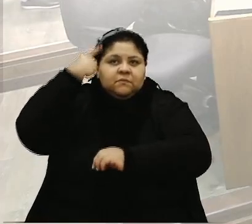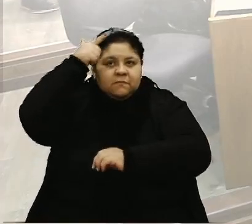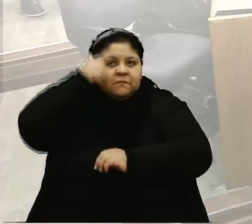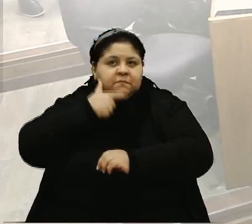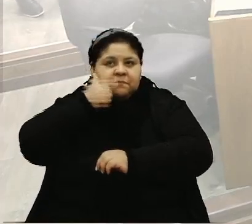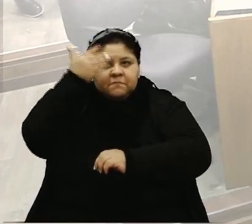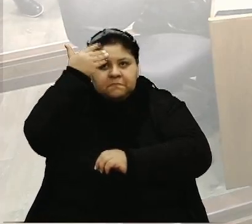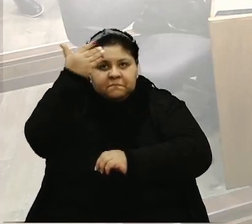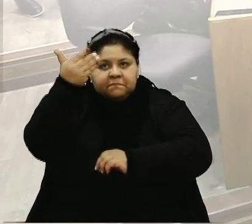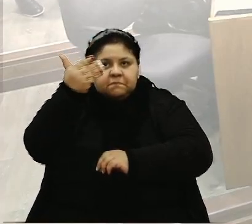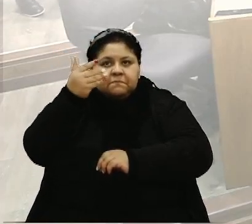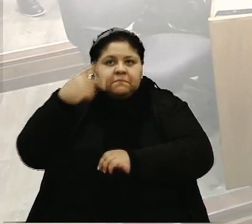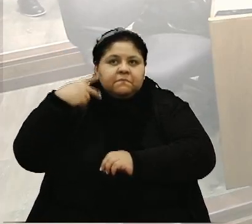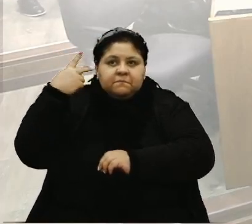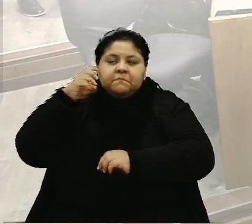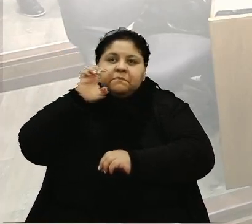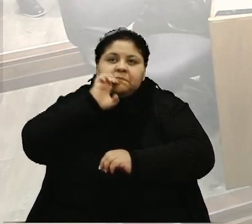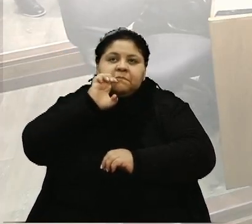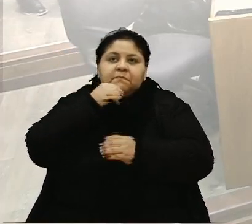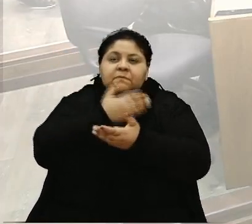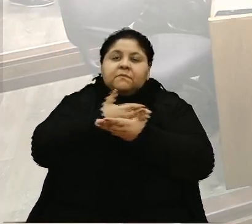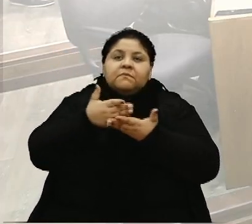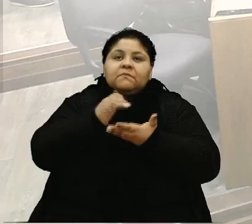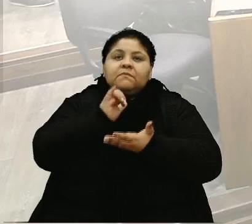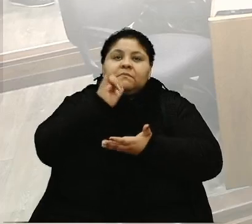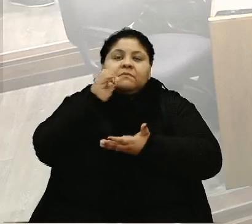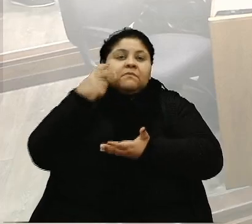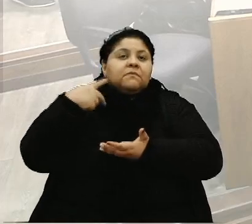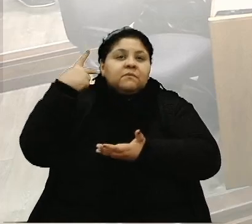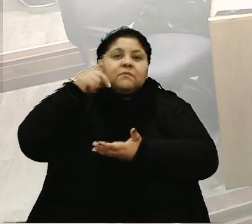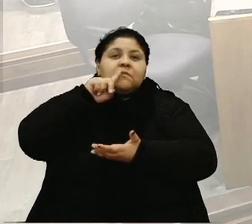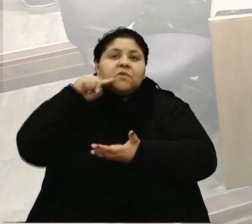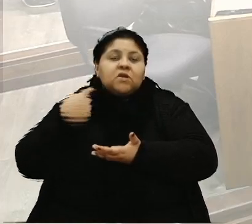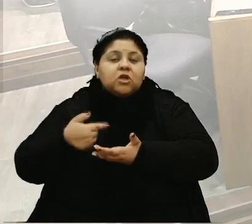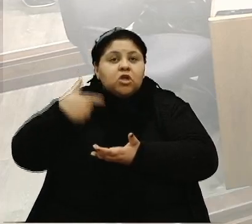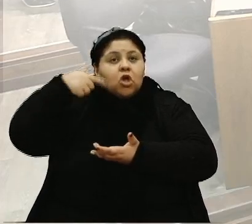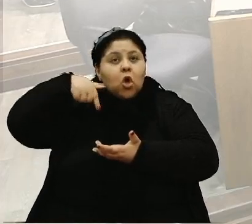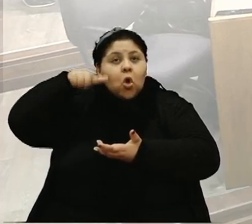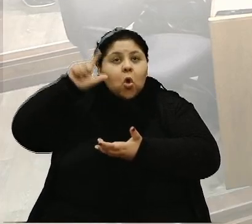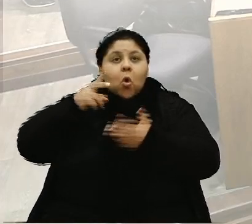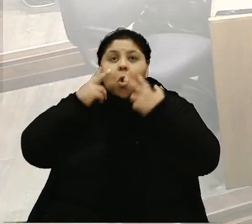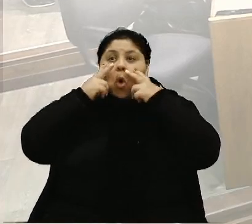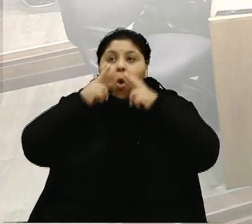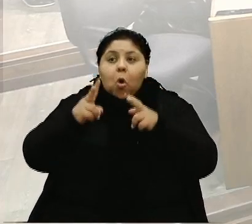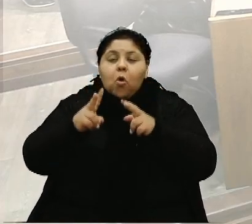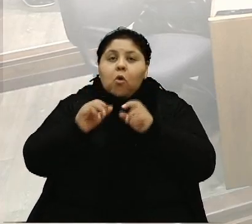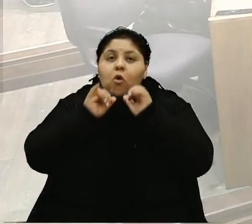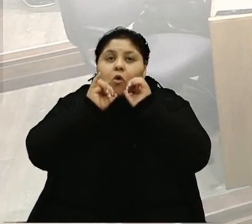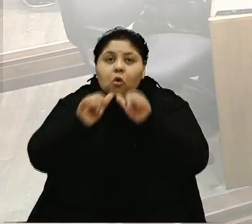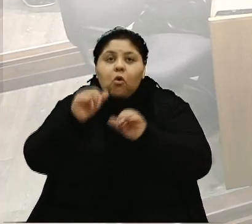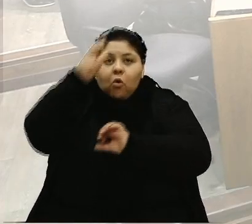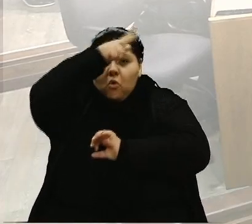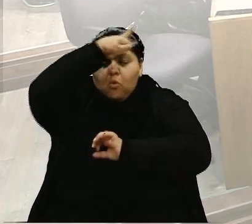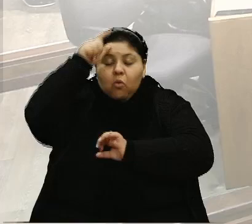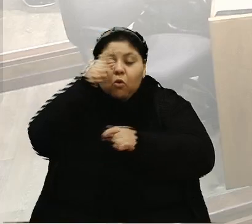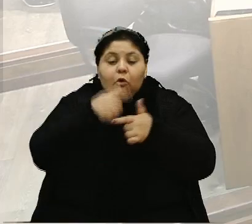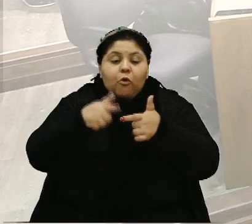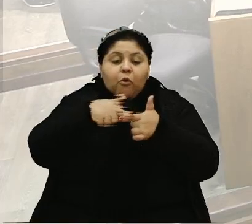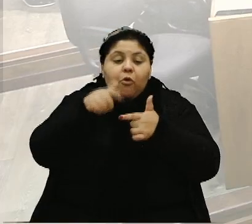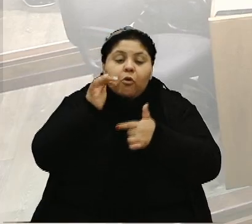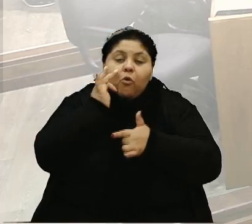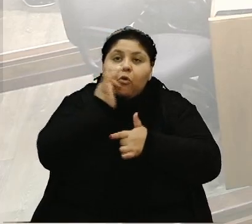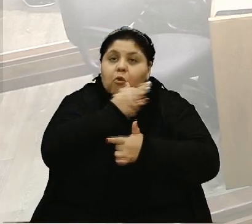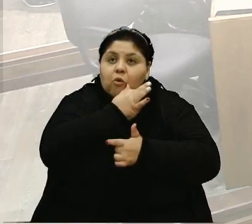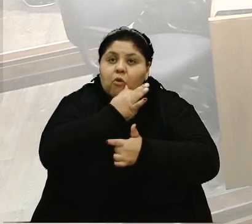queria ainda me referir, para iniciar, sobre a fala da vereadora Gladys. Ontem eu vi a manifestação do prefeito sobre o problema de Forqueta,